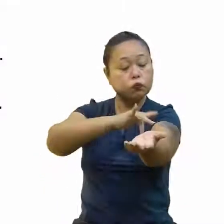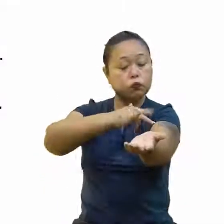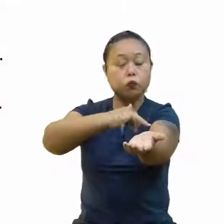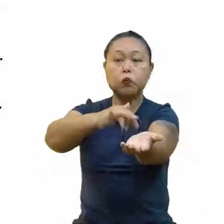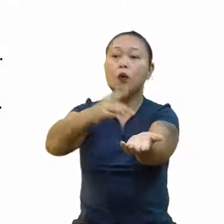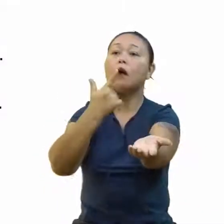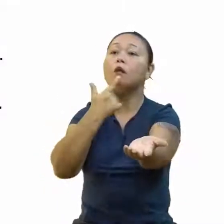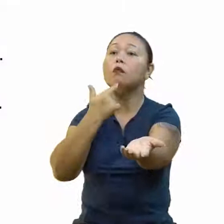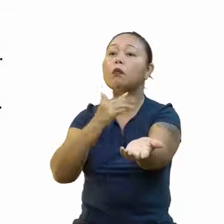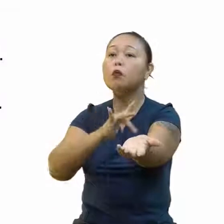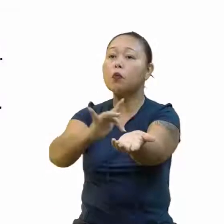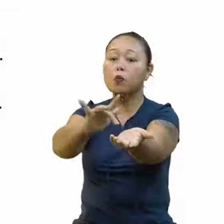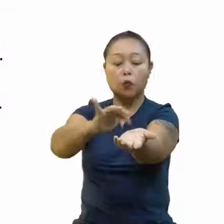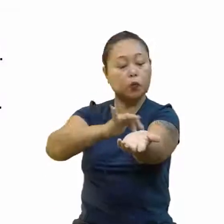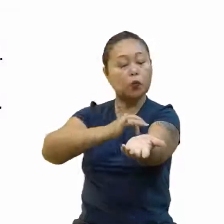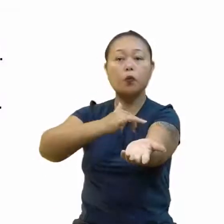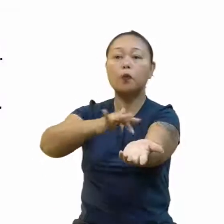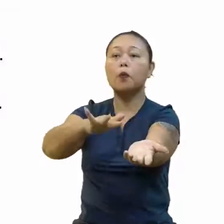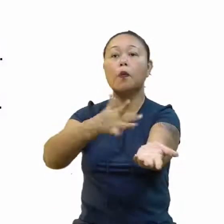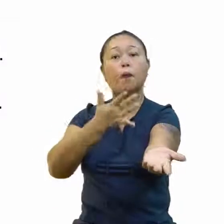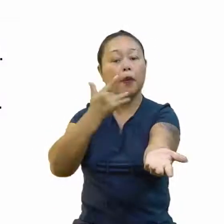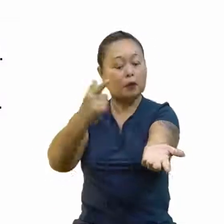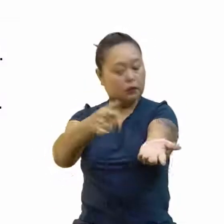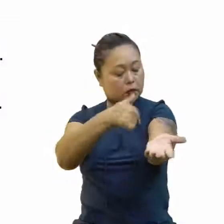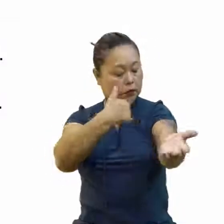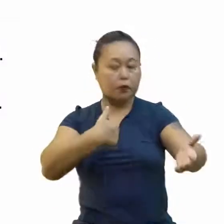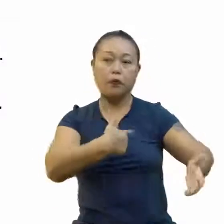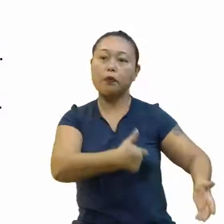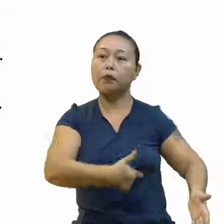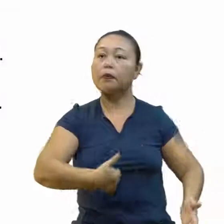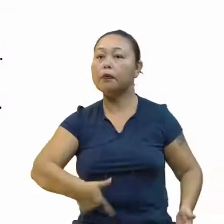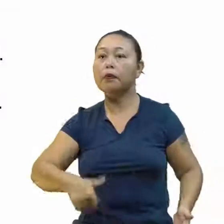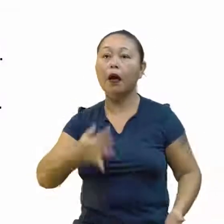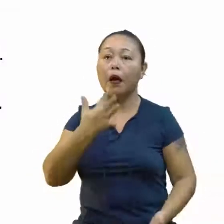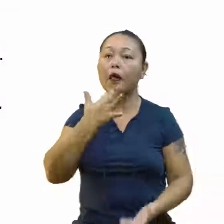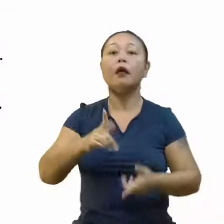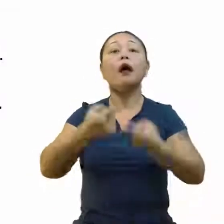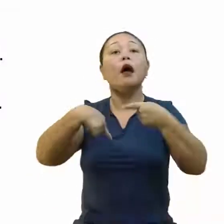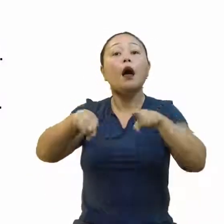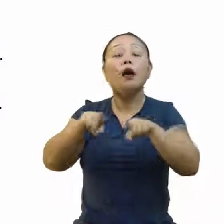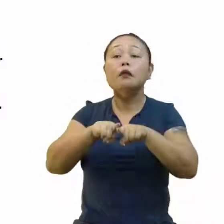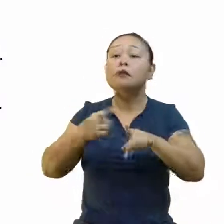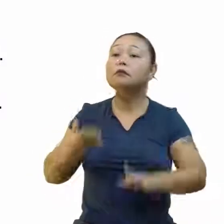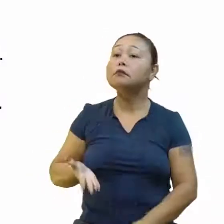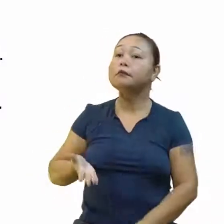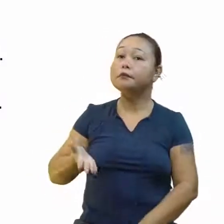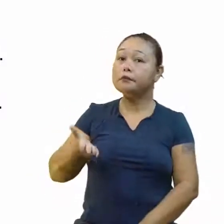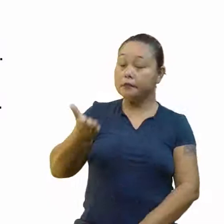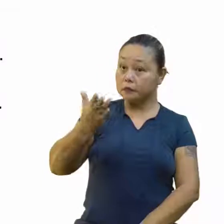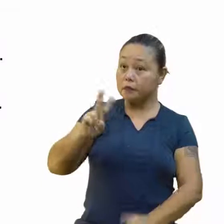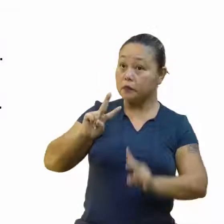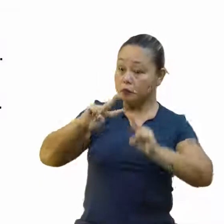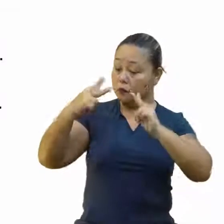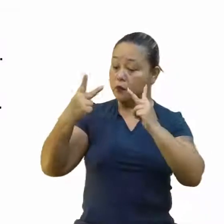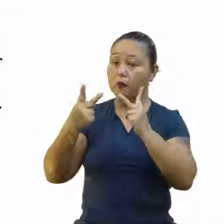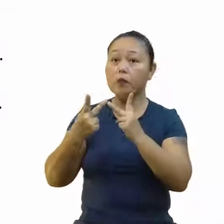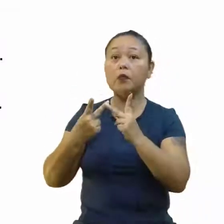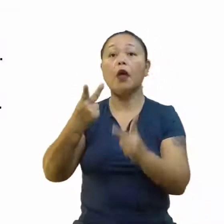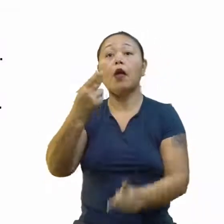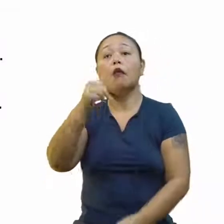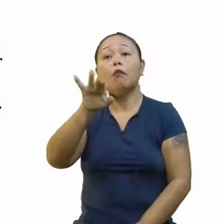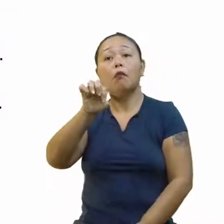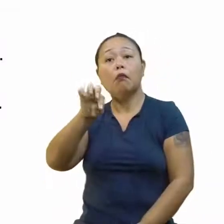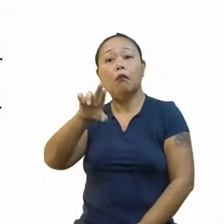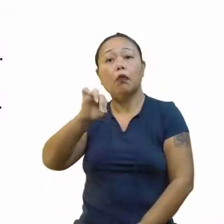passar muito melhor pelas artérias. Ele também vai aumentar esse volume plasmático,